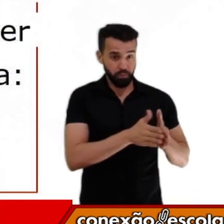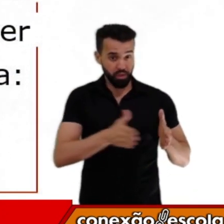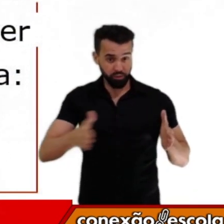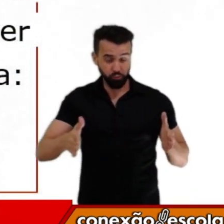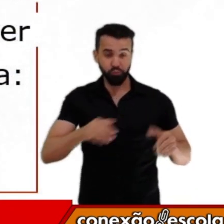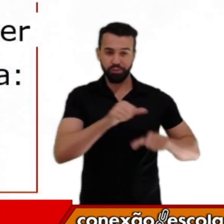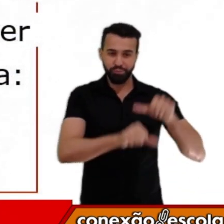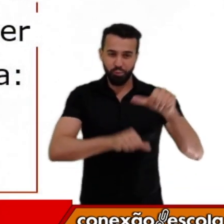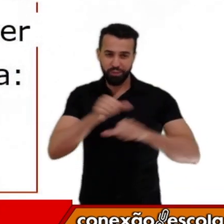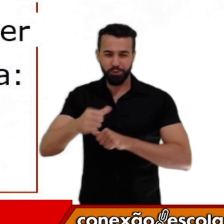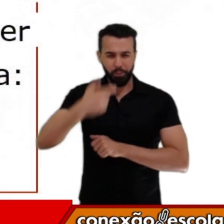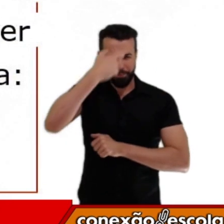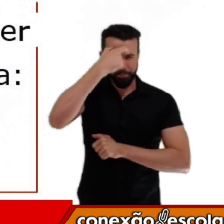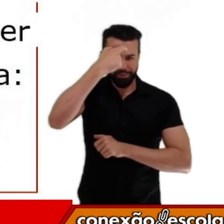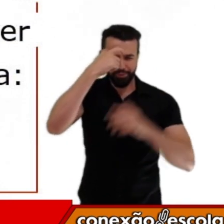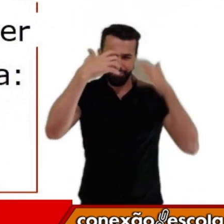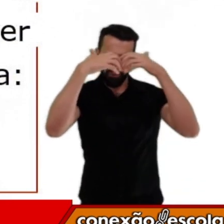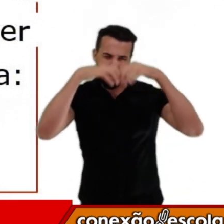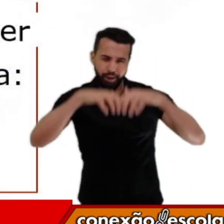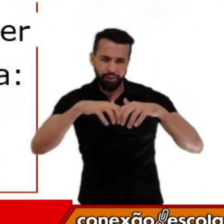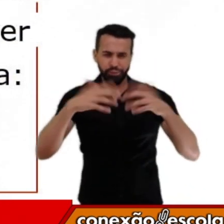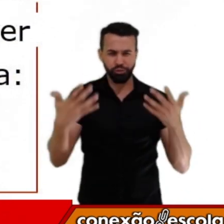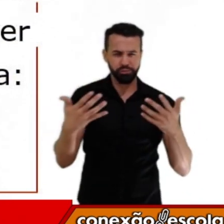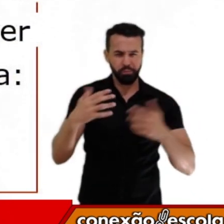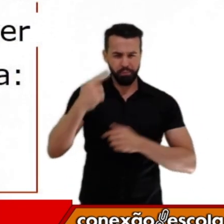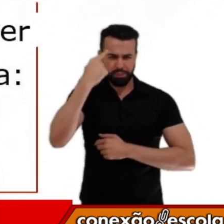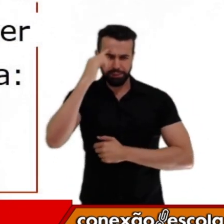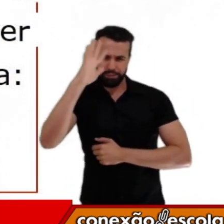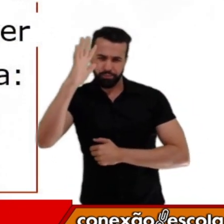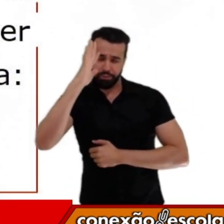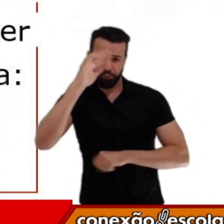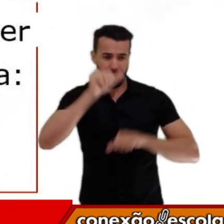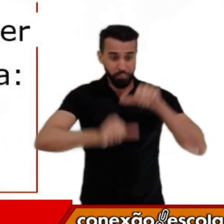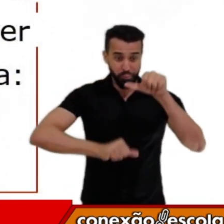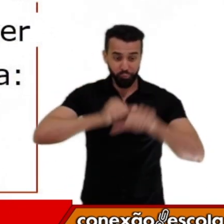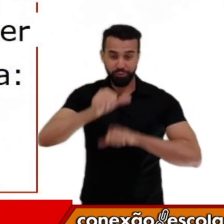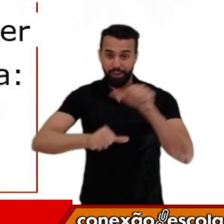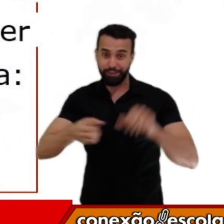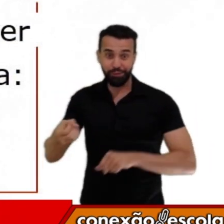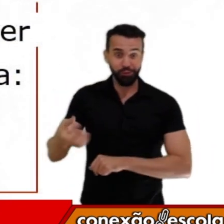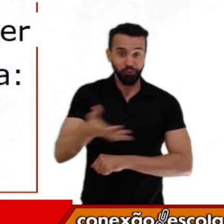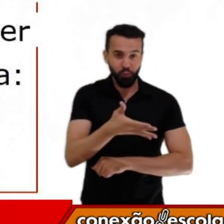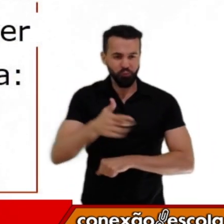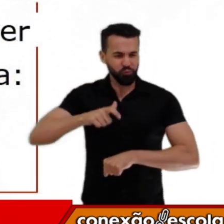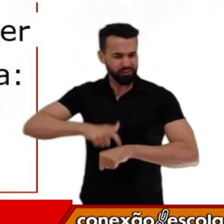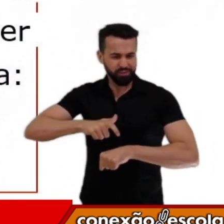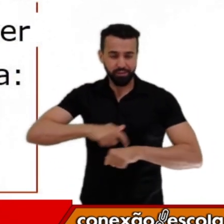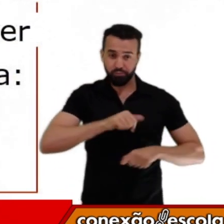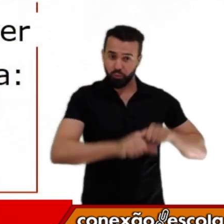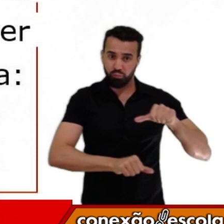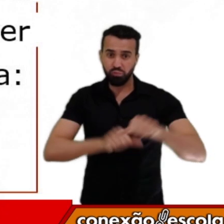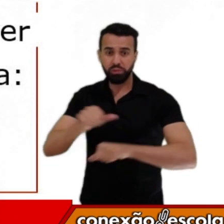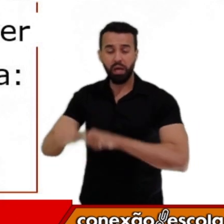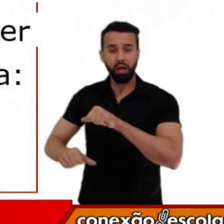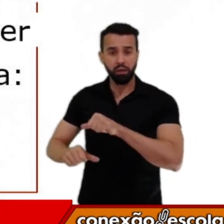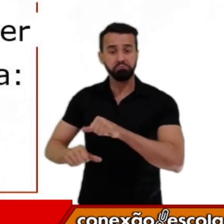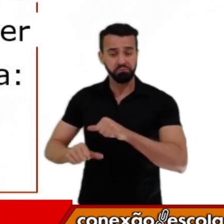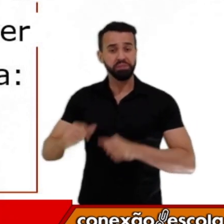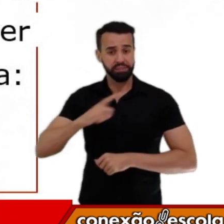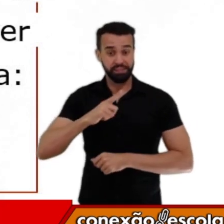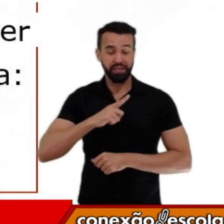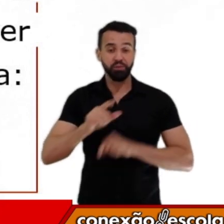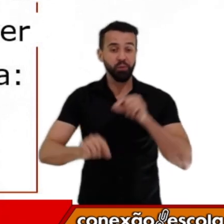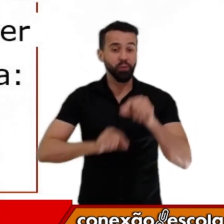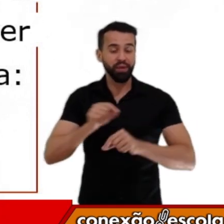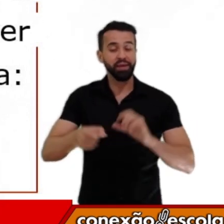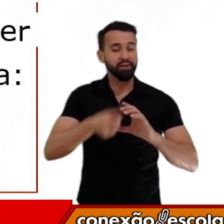nas mentalidades, na maneira de pensar o mundo, o tempo, e que passa a ser controlado pelo trabalho,